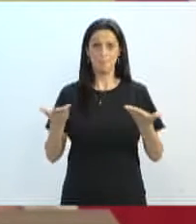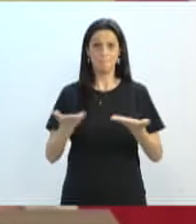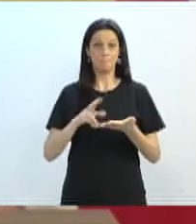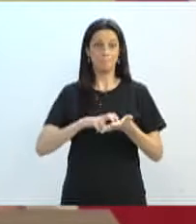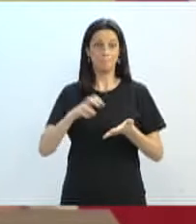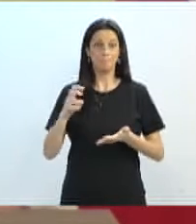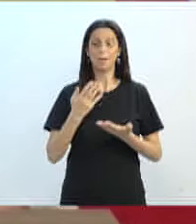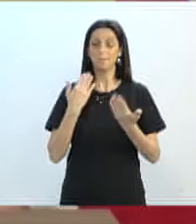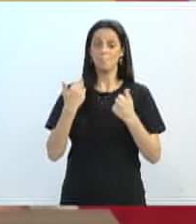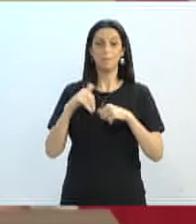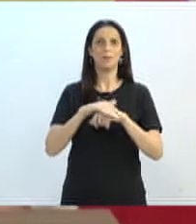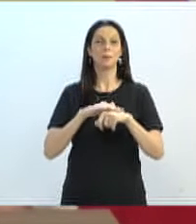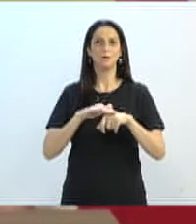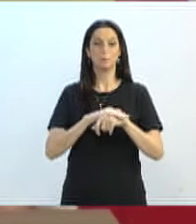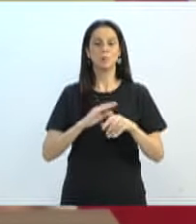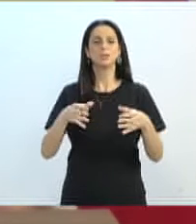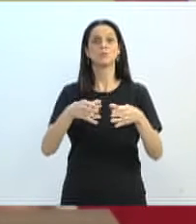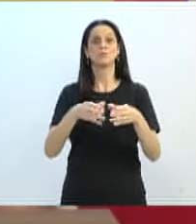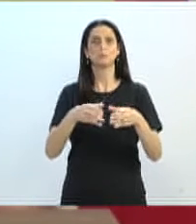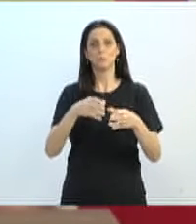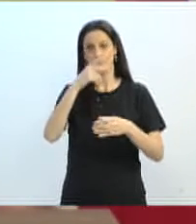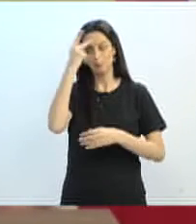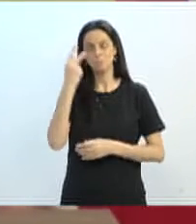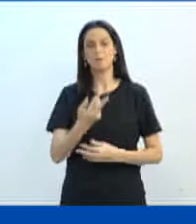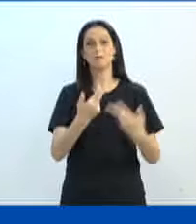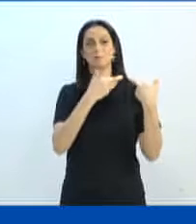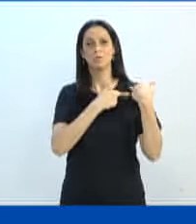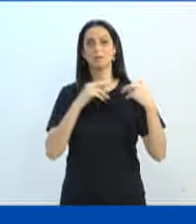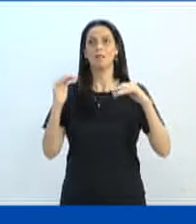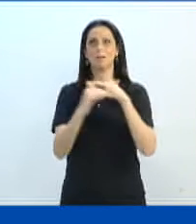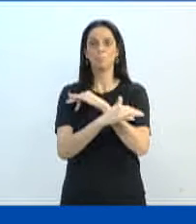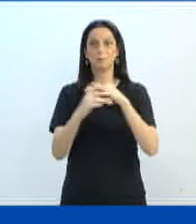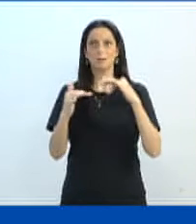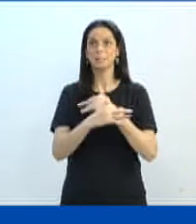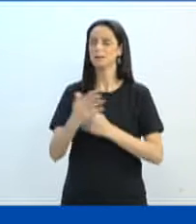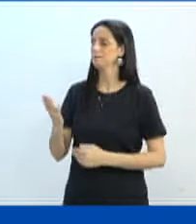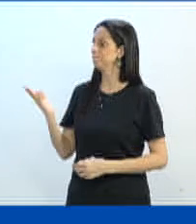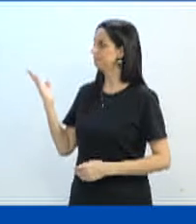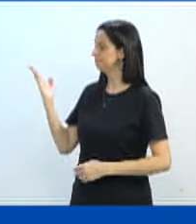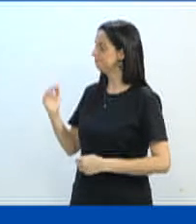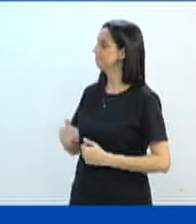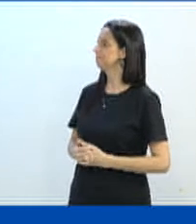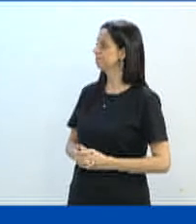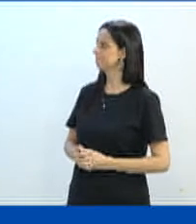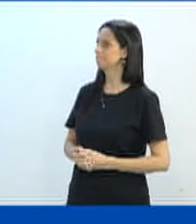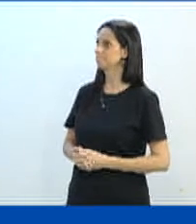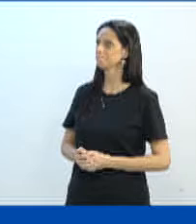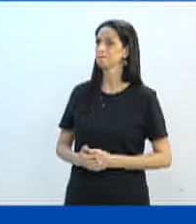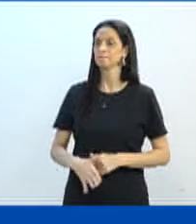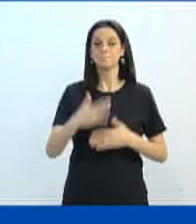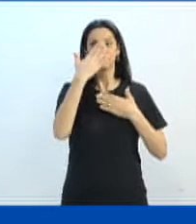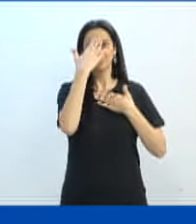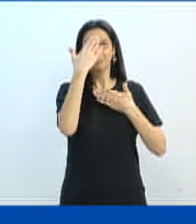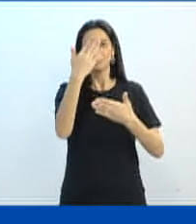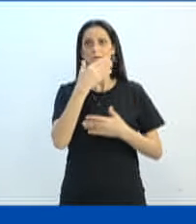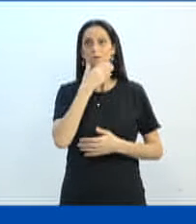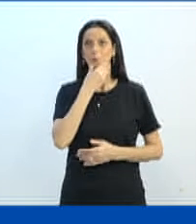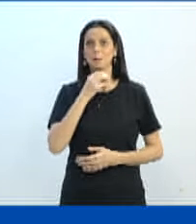manhã com o pessoal do trânsito. O Ari, nós temos uma foto ali. Agradeço ali o Martinez,